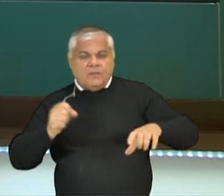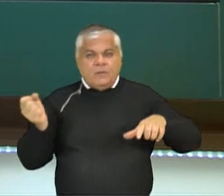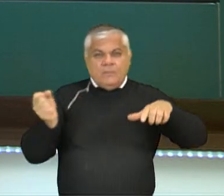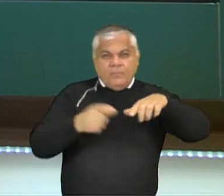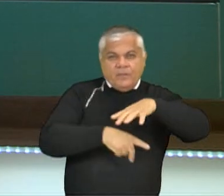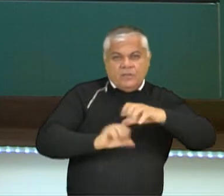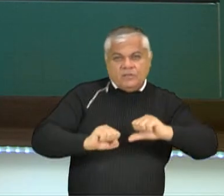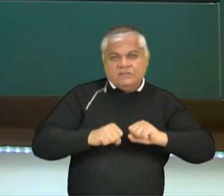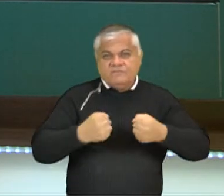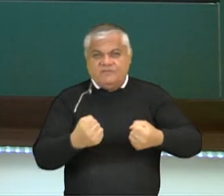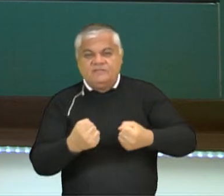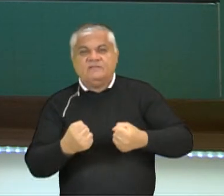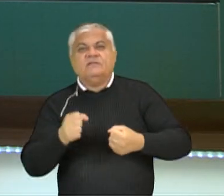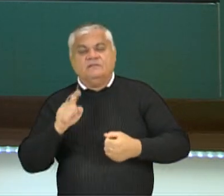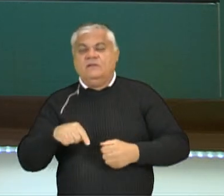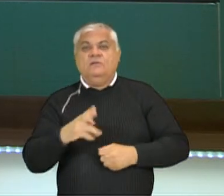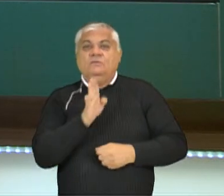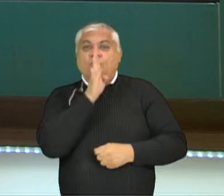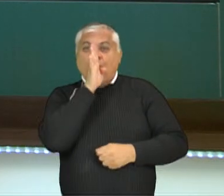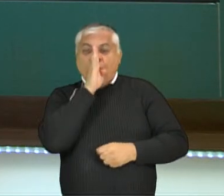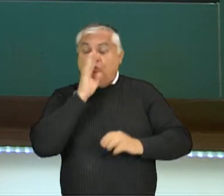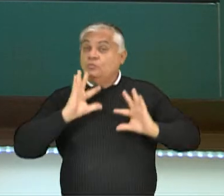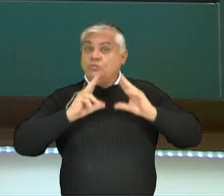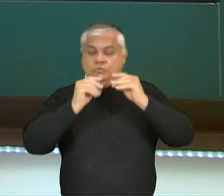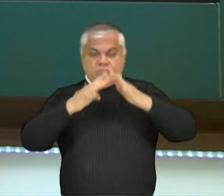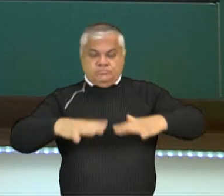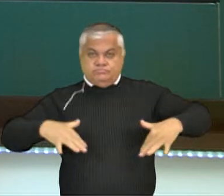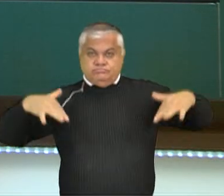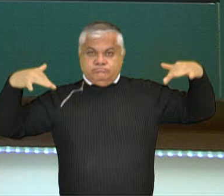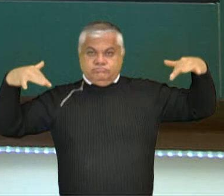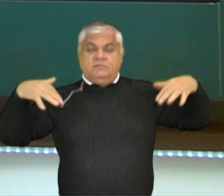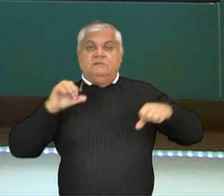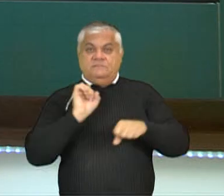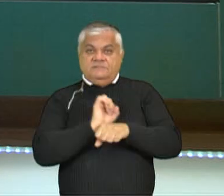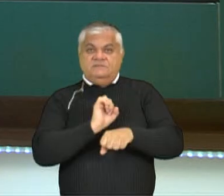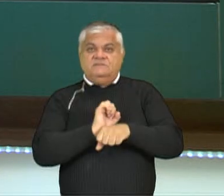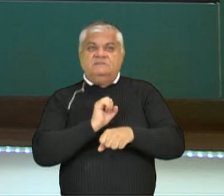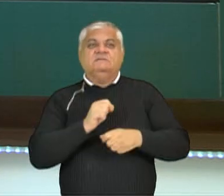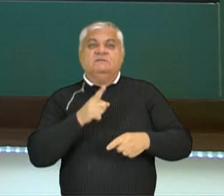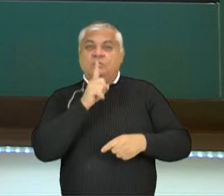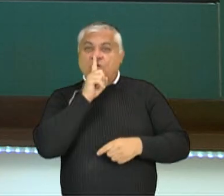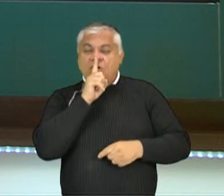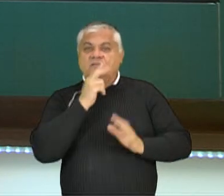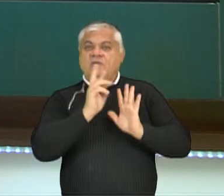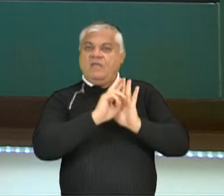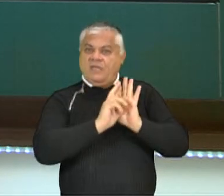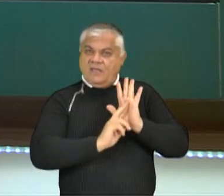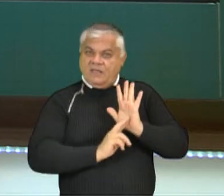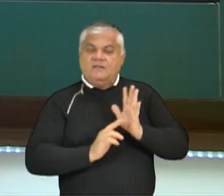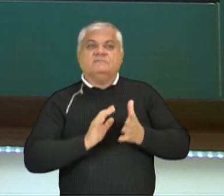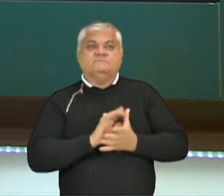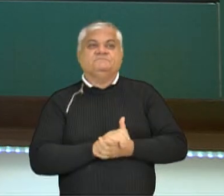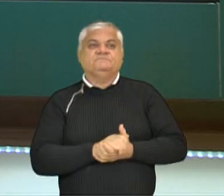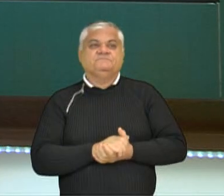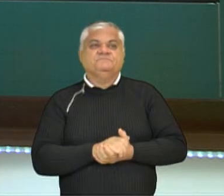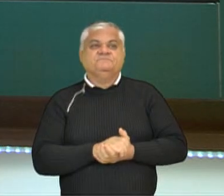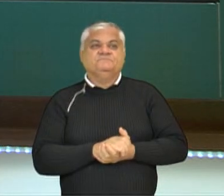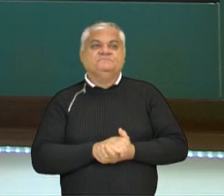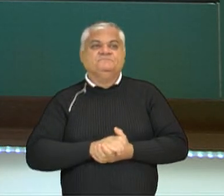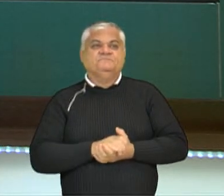não pode se manifestar por conta dessa percepção que eles têm que ter, né? Não só tátil, mas